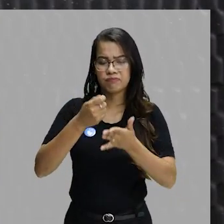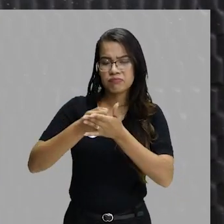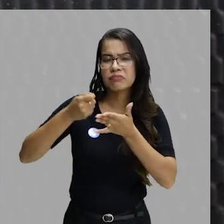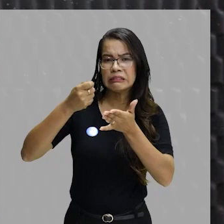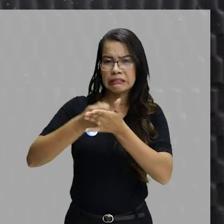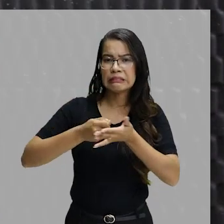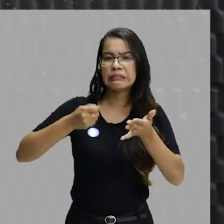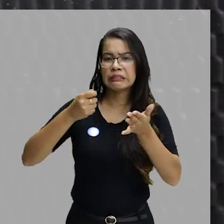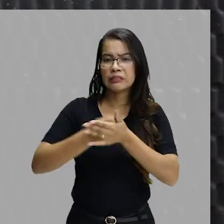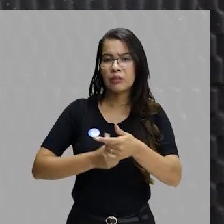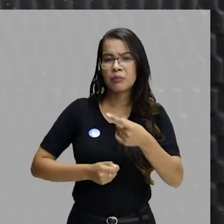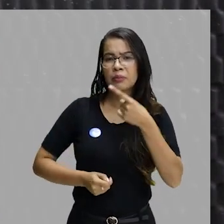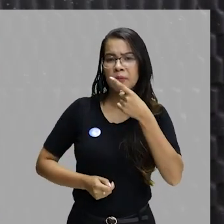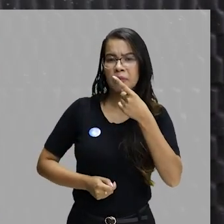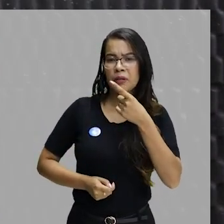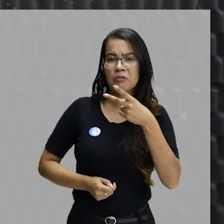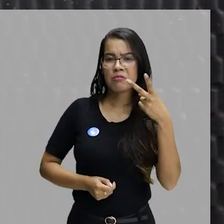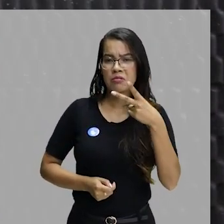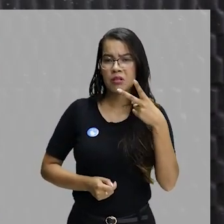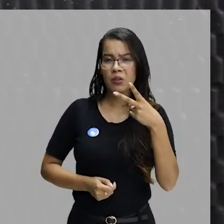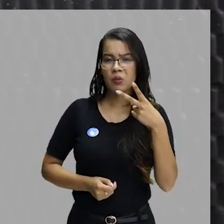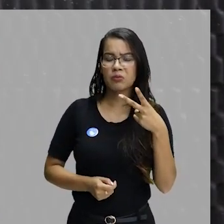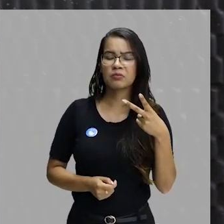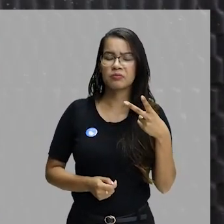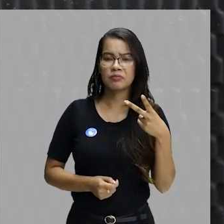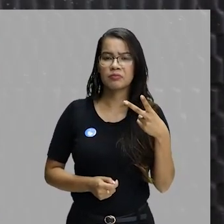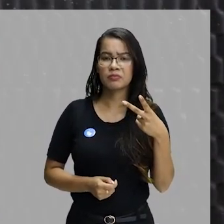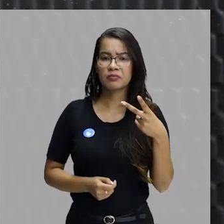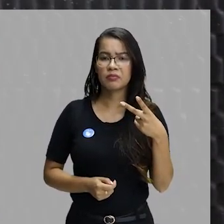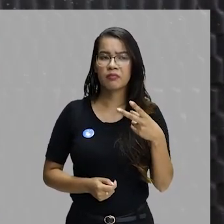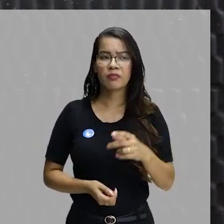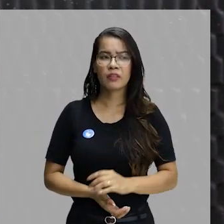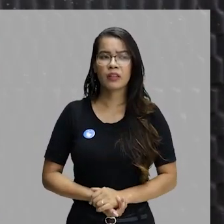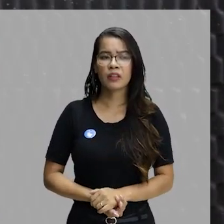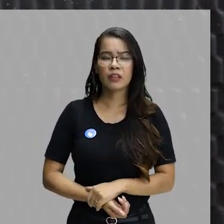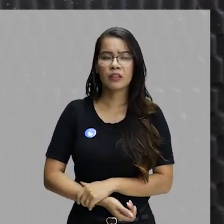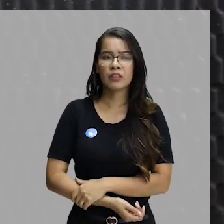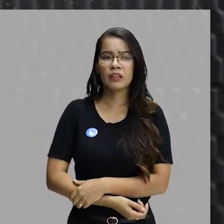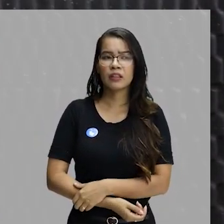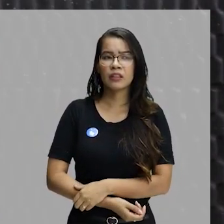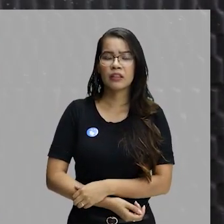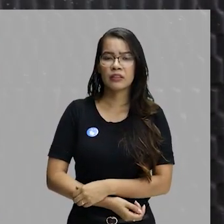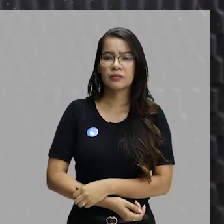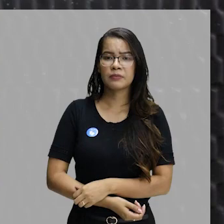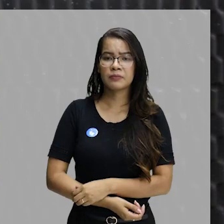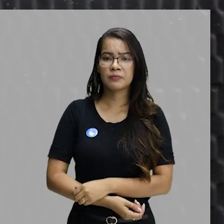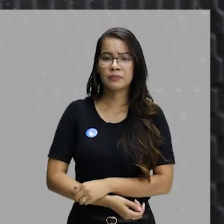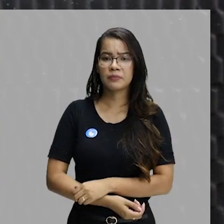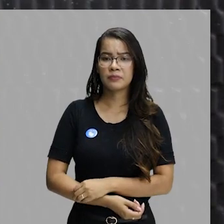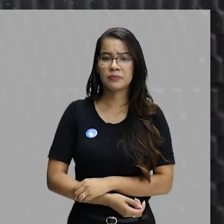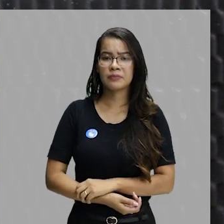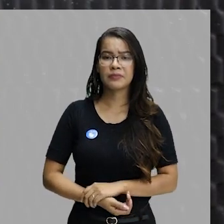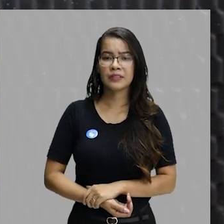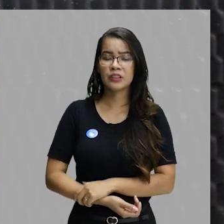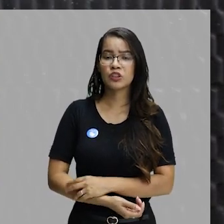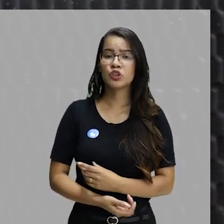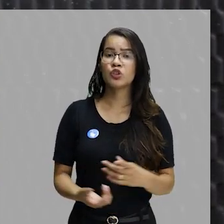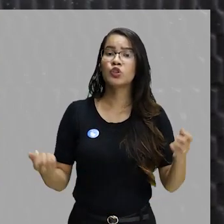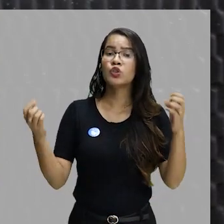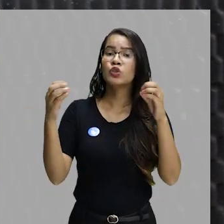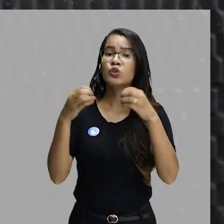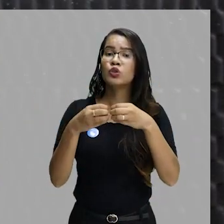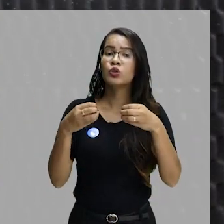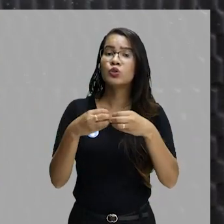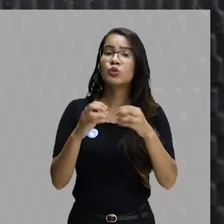como o segundo triunvirato, acaba ameaçando a unidade do Roma. Aliado, evidentemente, ao quê? A essas